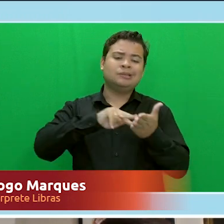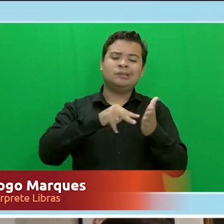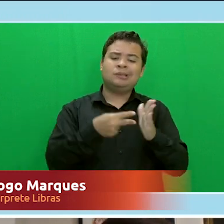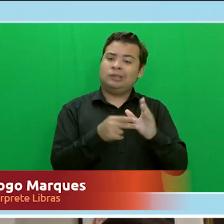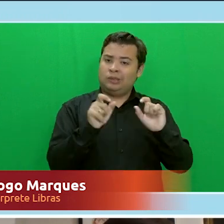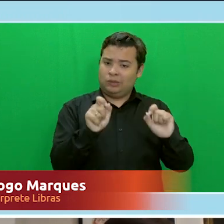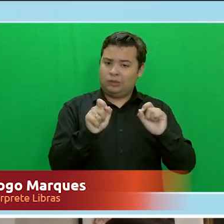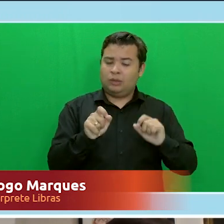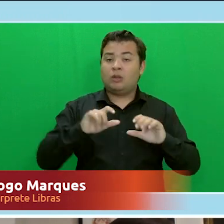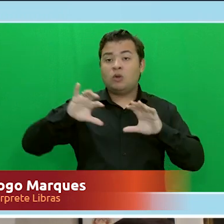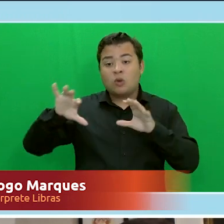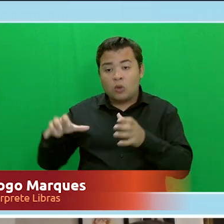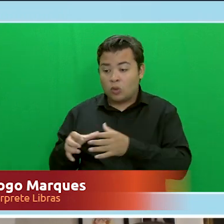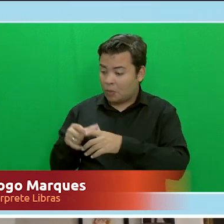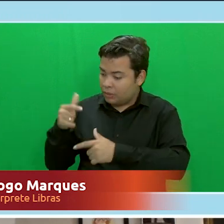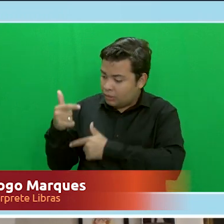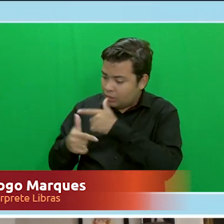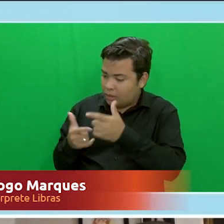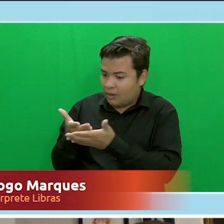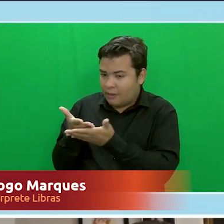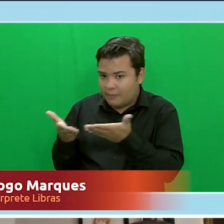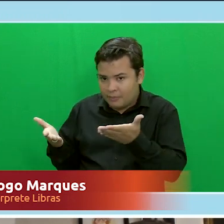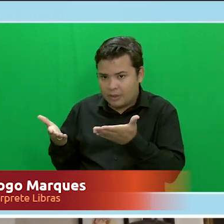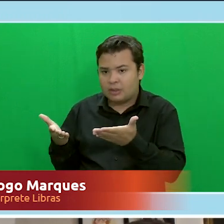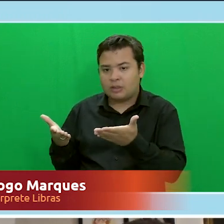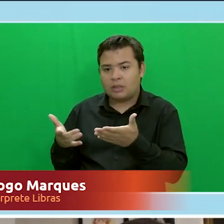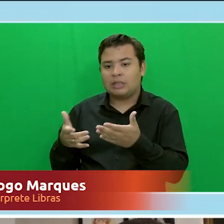uma tentativa da classe